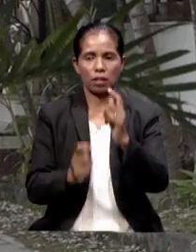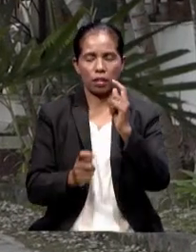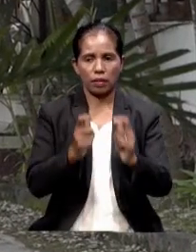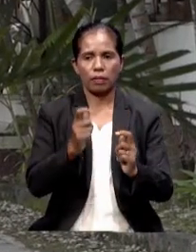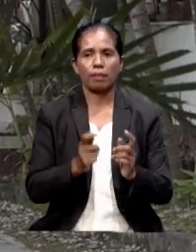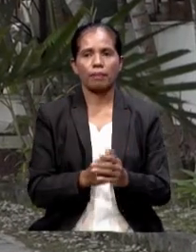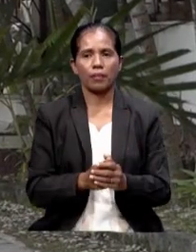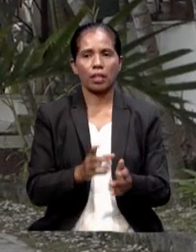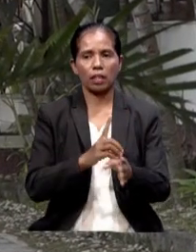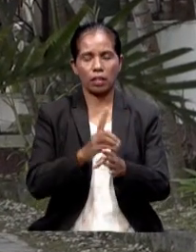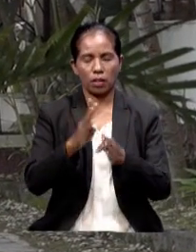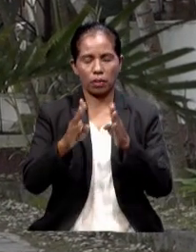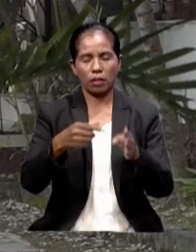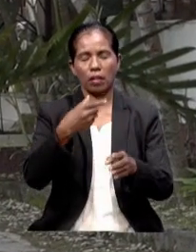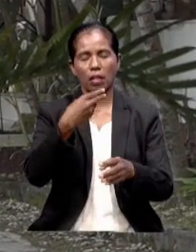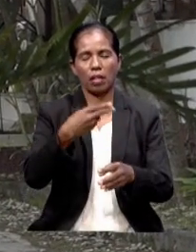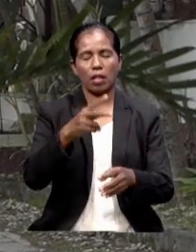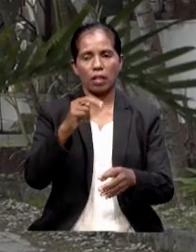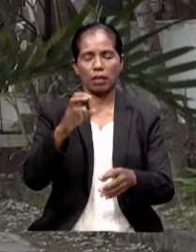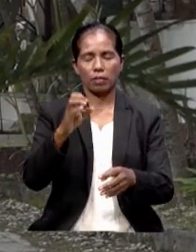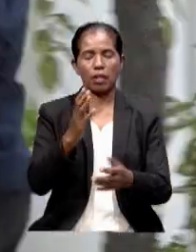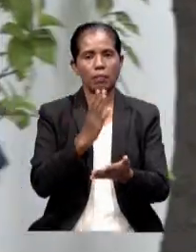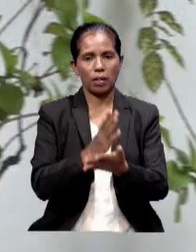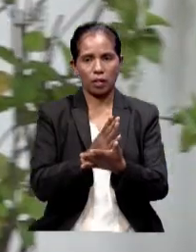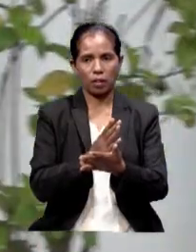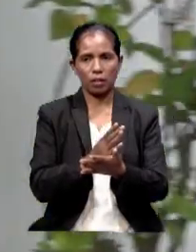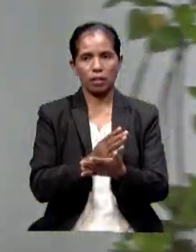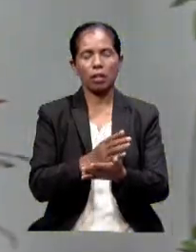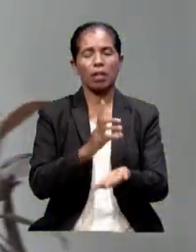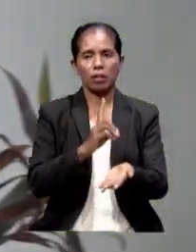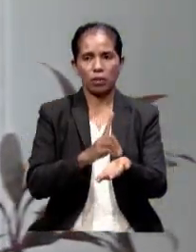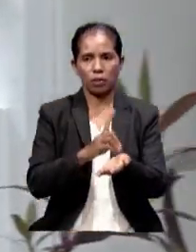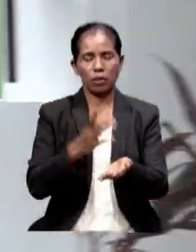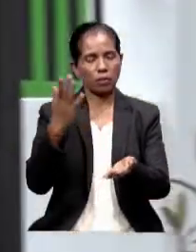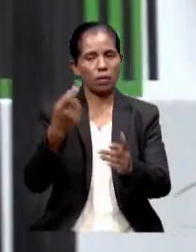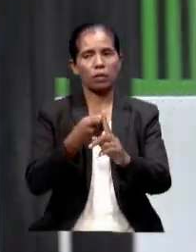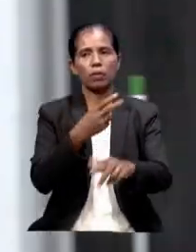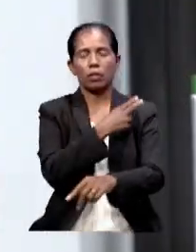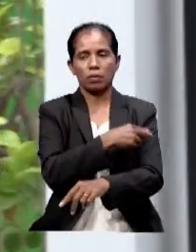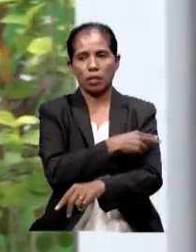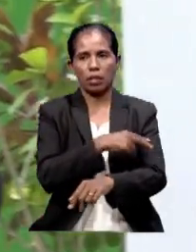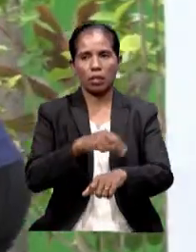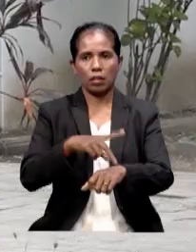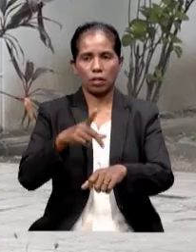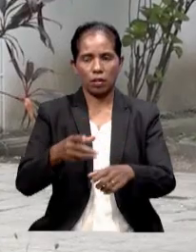né, diretor Hainge vemos a sai on despaiso hoje de mite pessoal saúde refere, hoje Hospital Nacional no